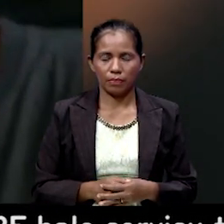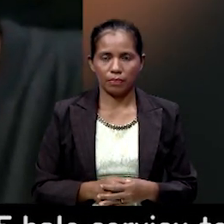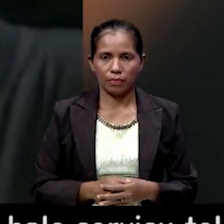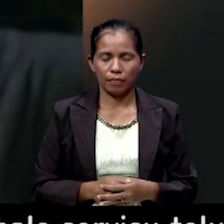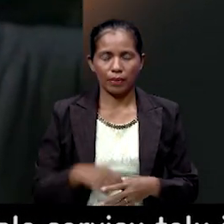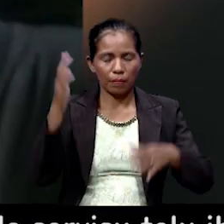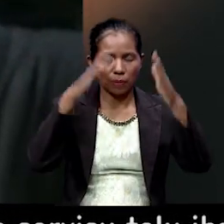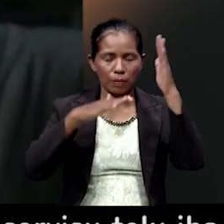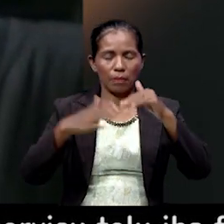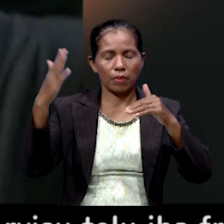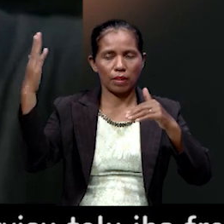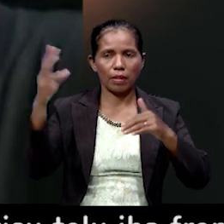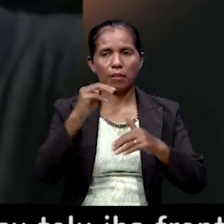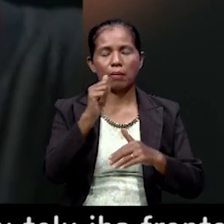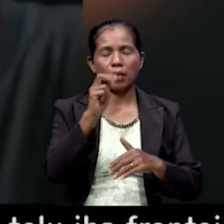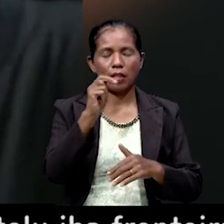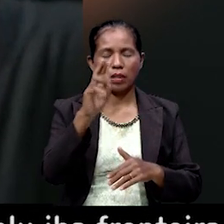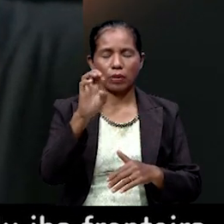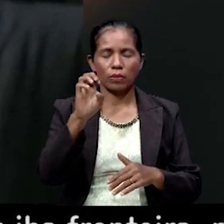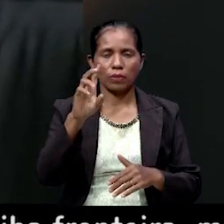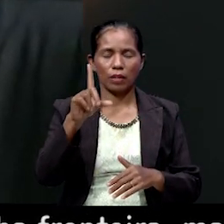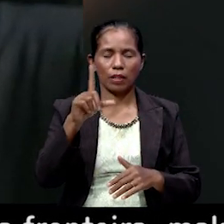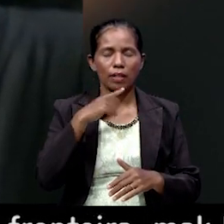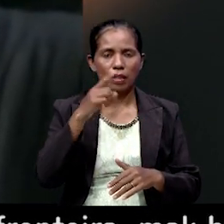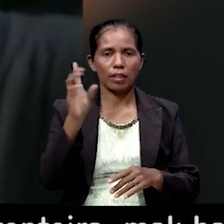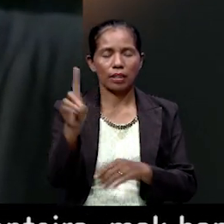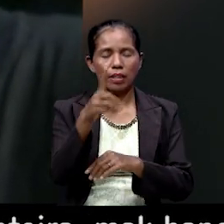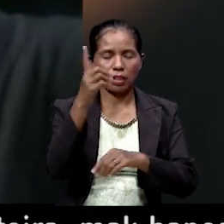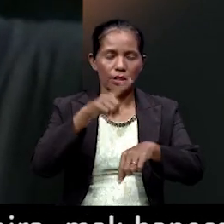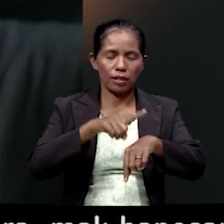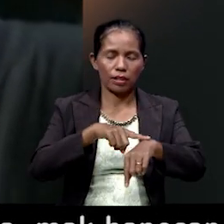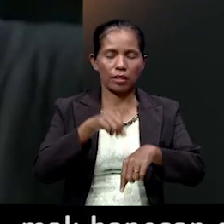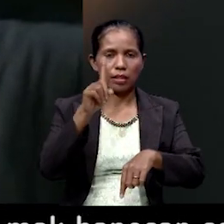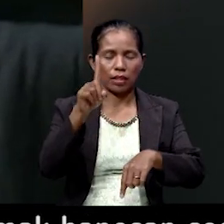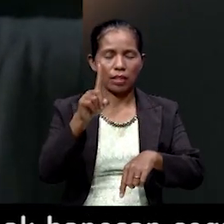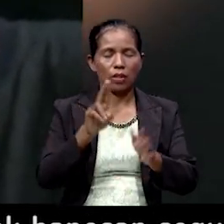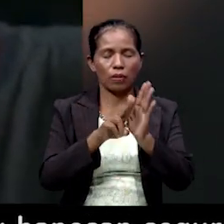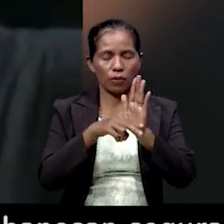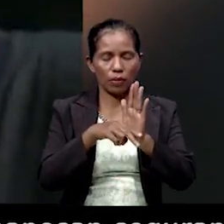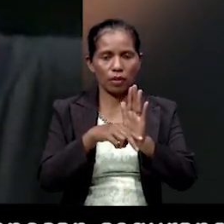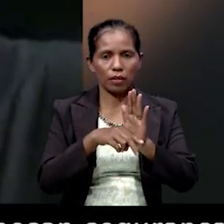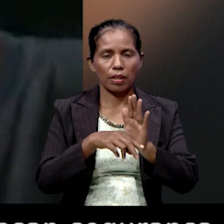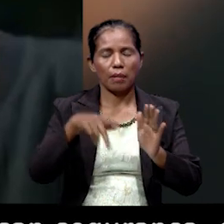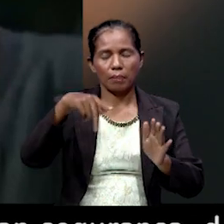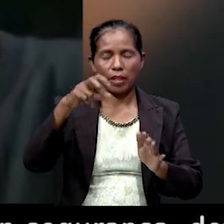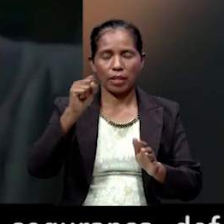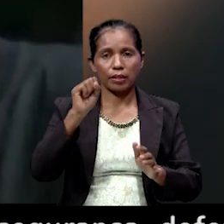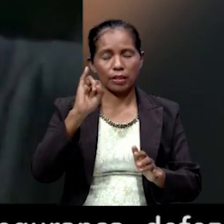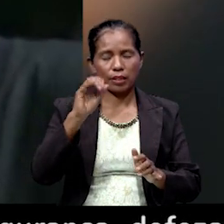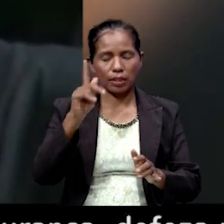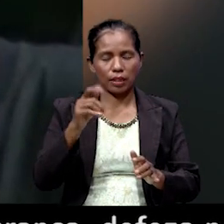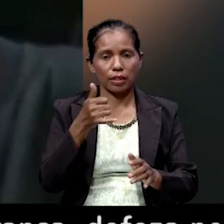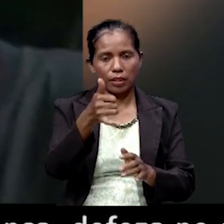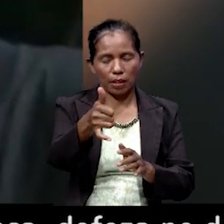Acontecimento ne mosu e Emanuel Mendonça ne residência Taibesi, madrugada tuku ida oras Timor Leste, hafuen pesi kalau patrulha, hodi tama